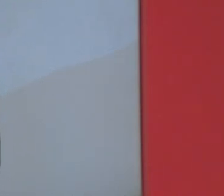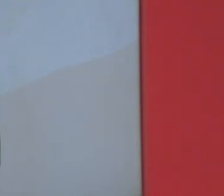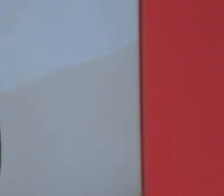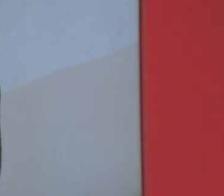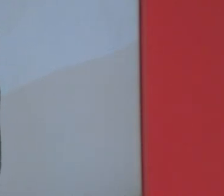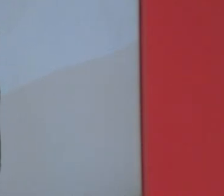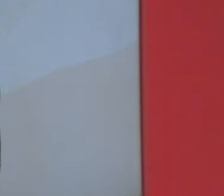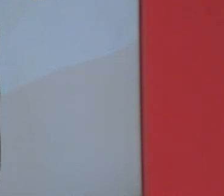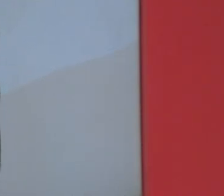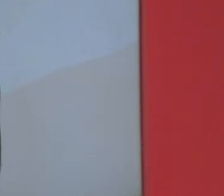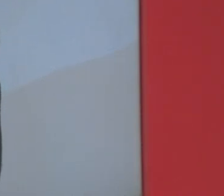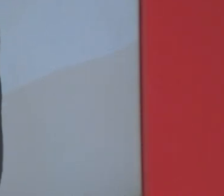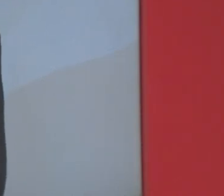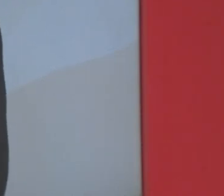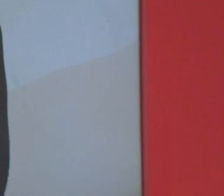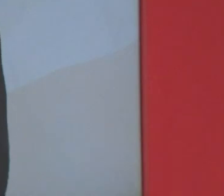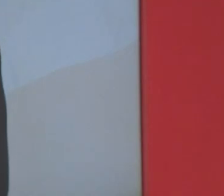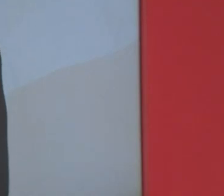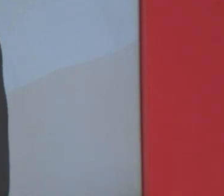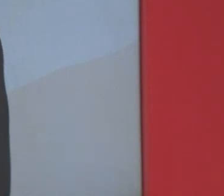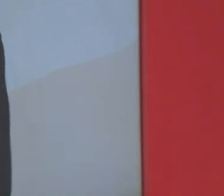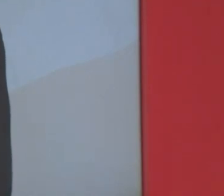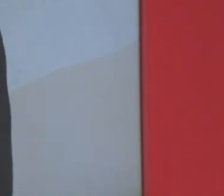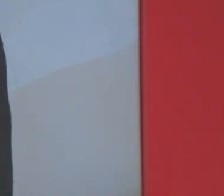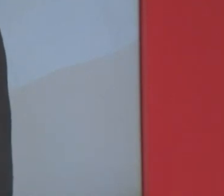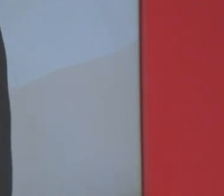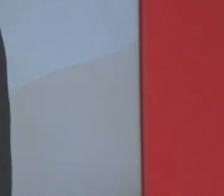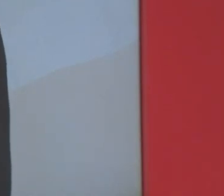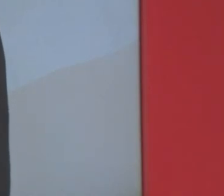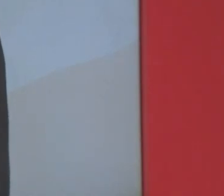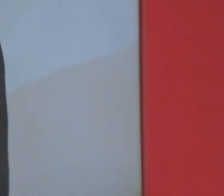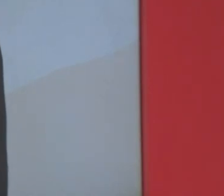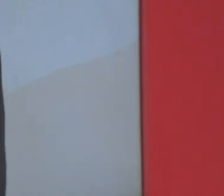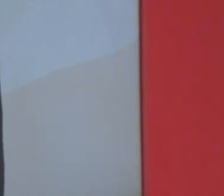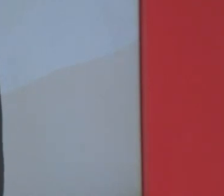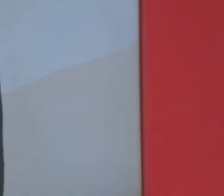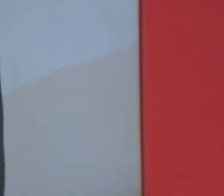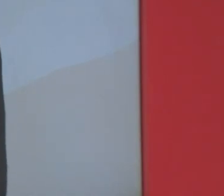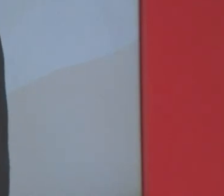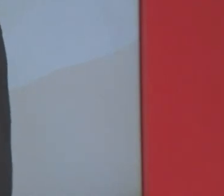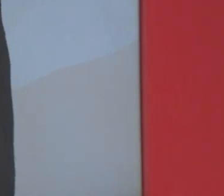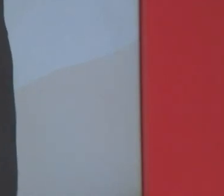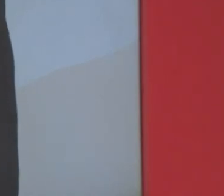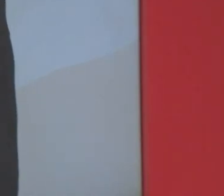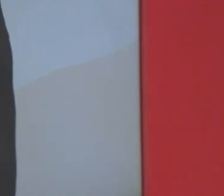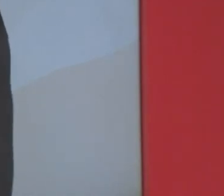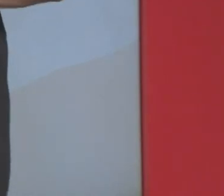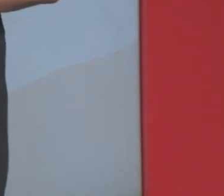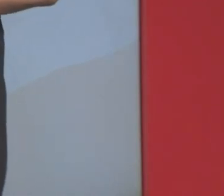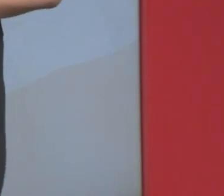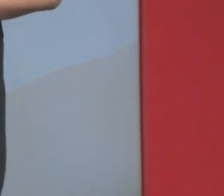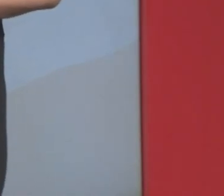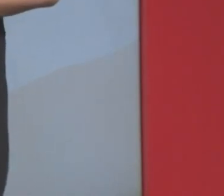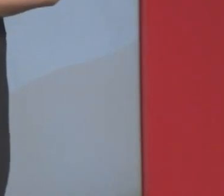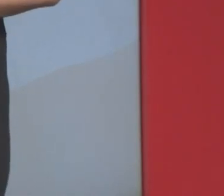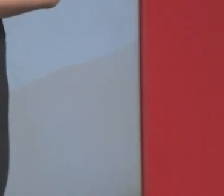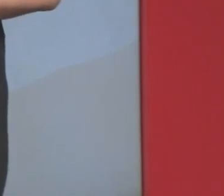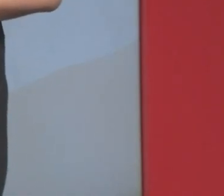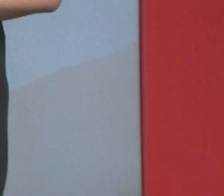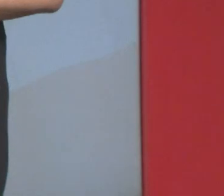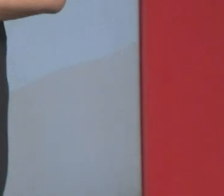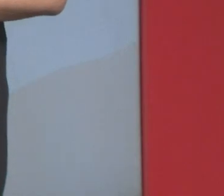visual que deveria ser feito. Então, dentro desse carro, Filipe encontraria o eunuco lendo ali a profecia